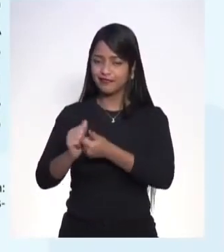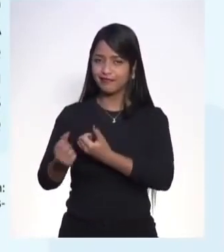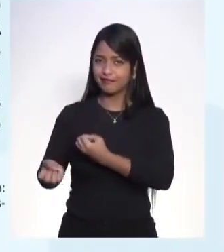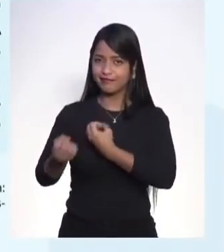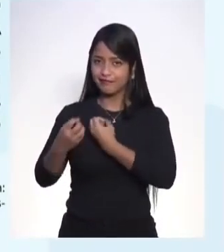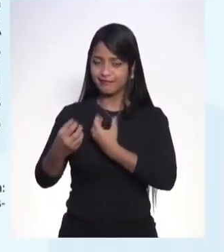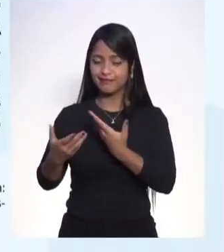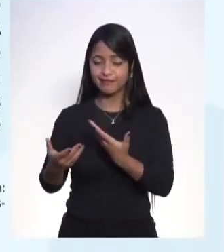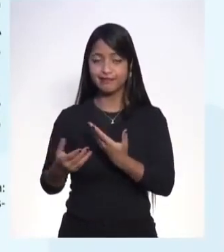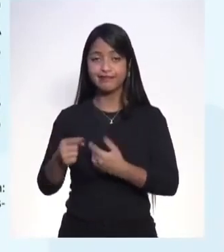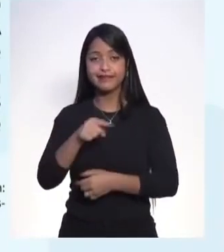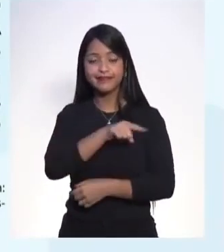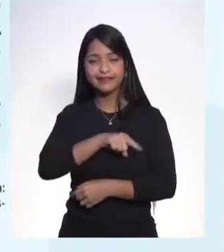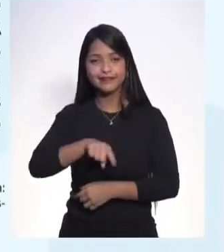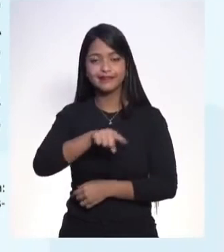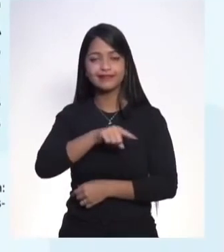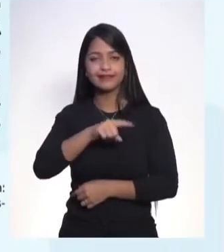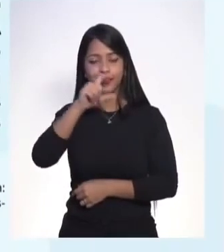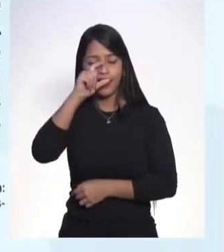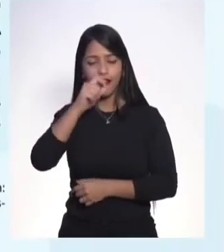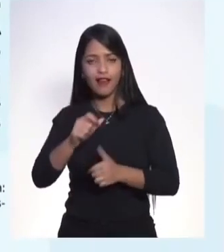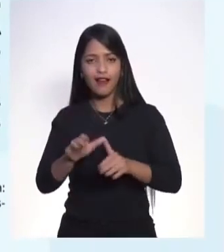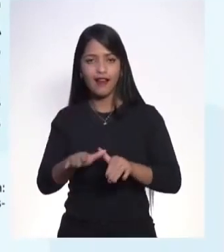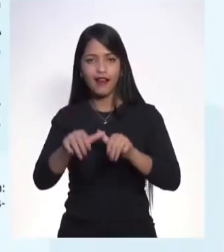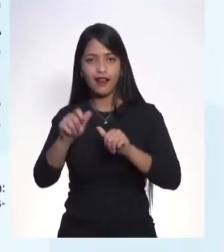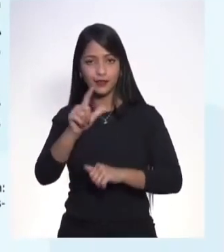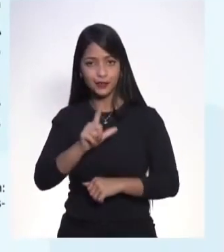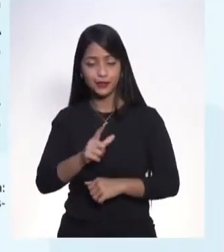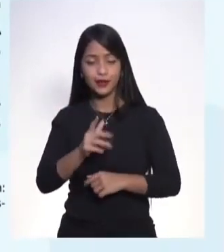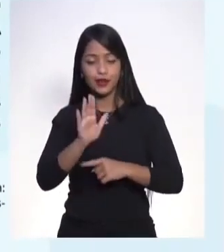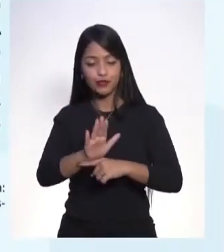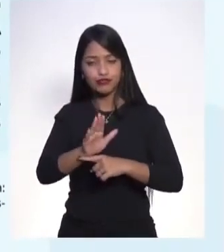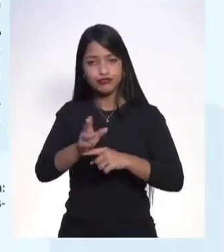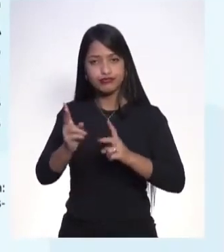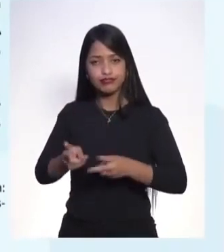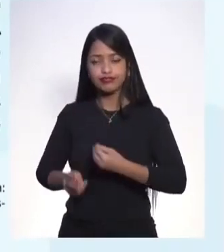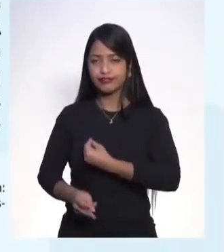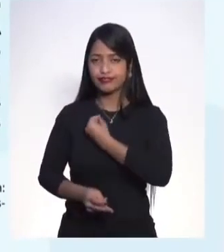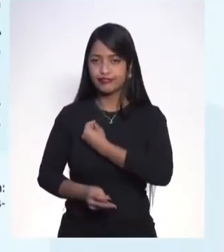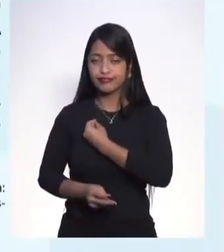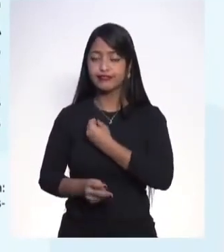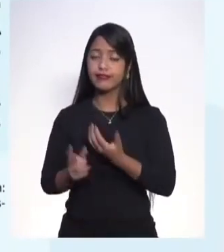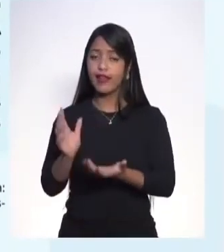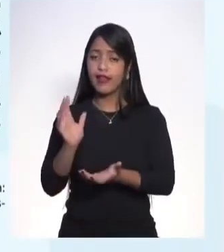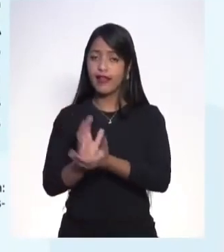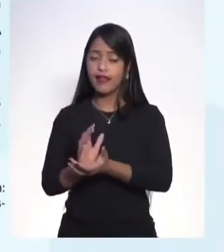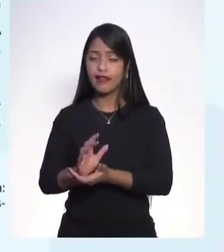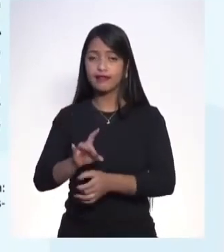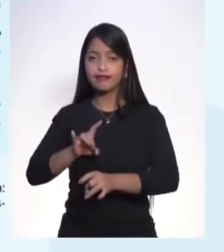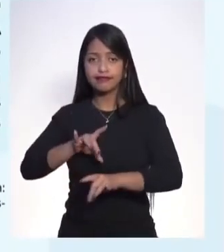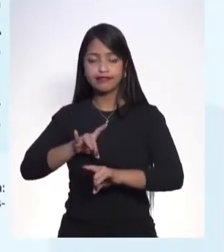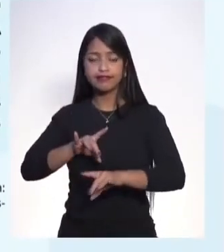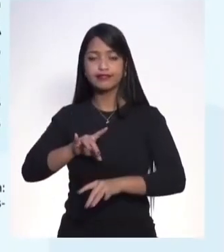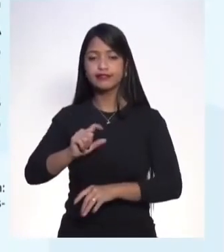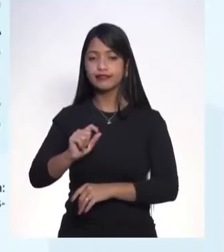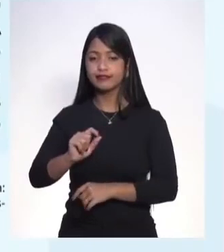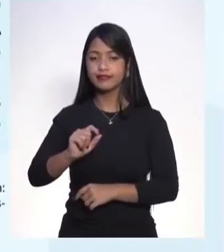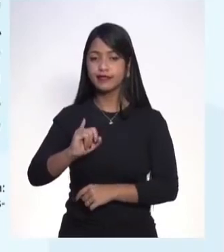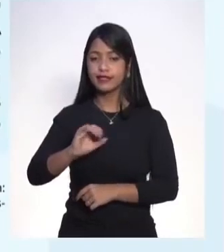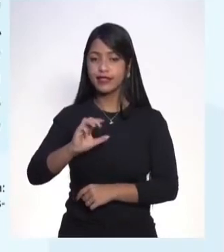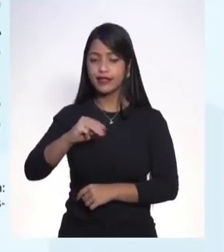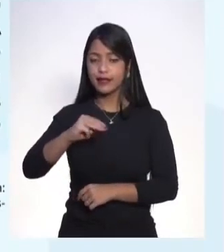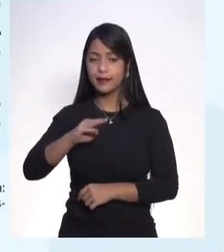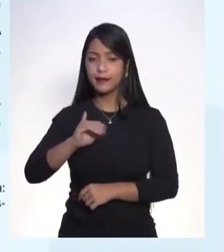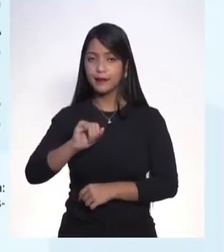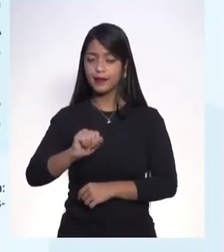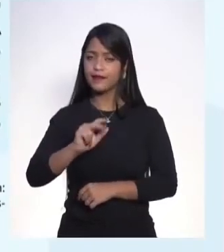na natureza, a equipe de especialistas do ICMBio vai ajudar no crescimento populacional das aves por